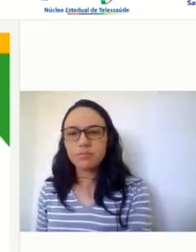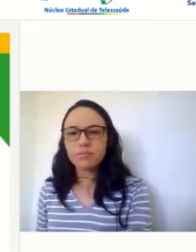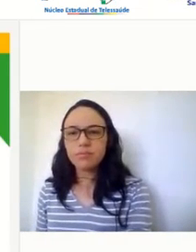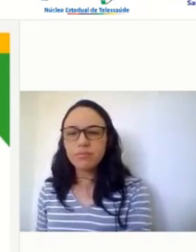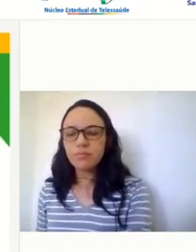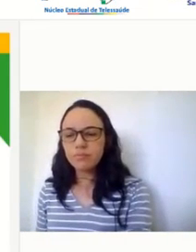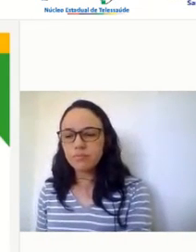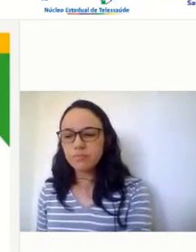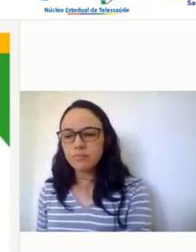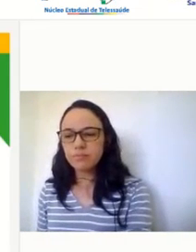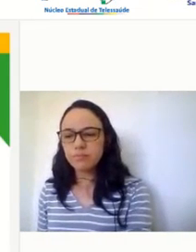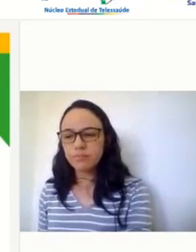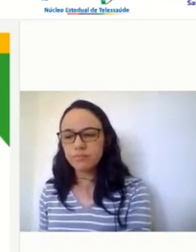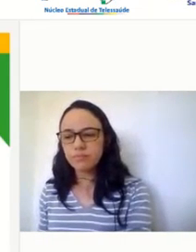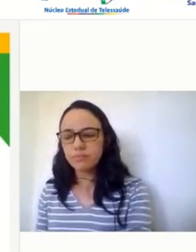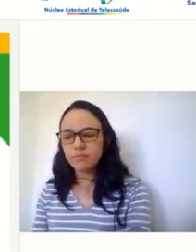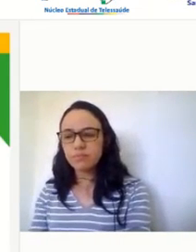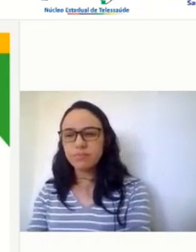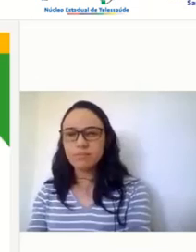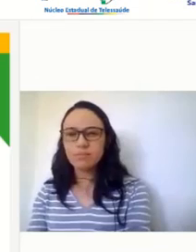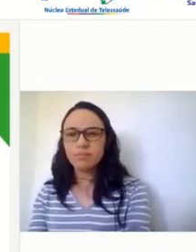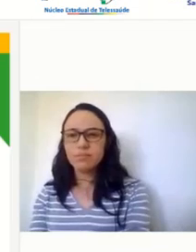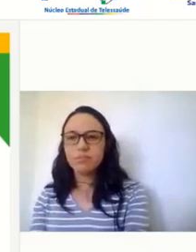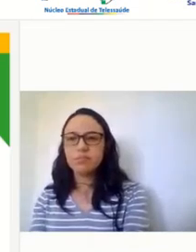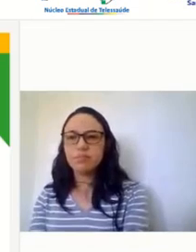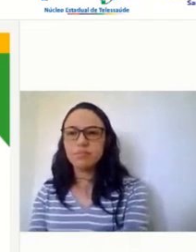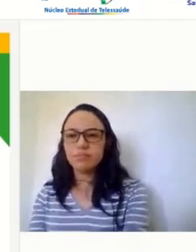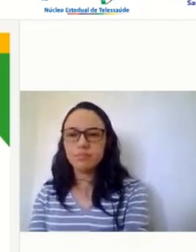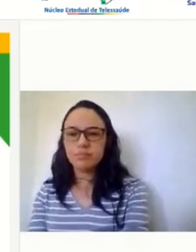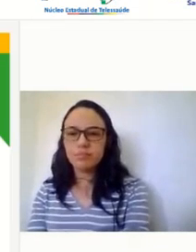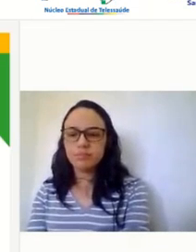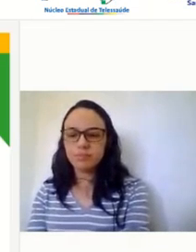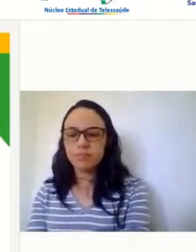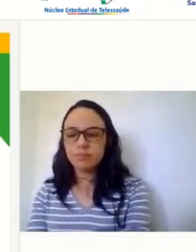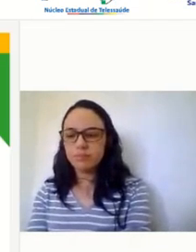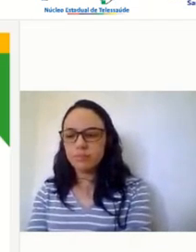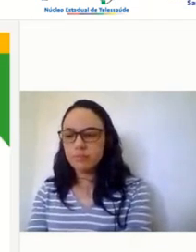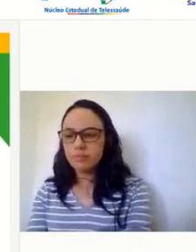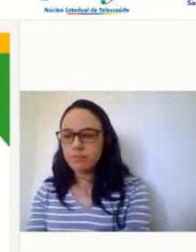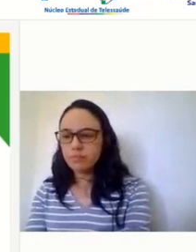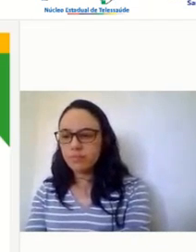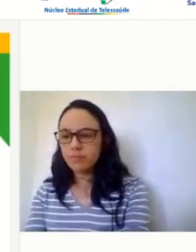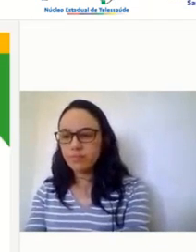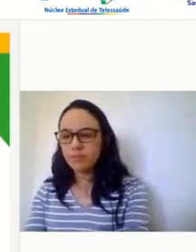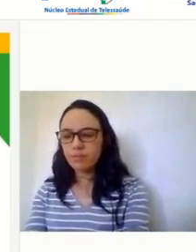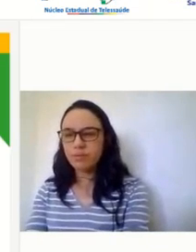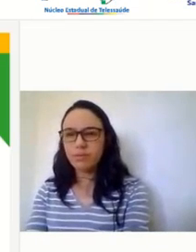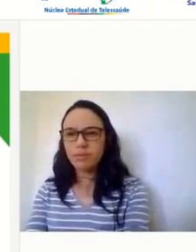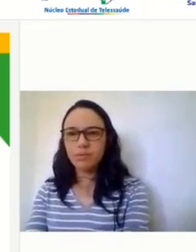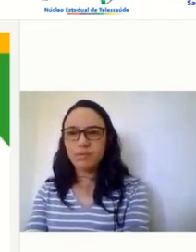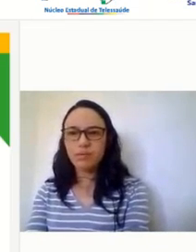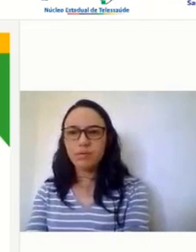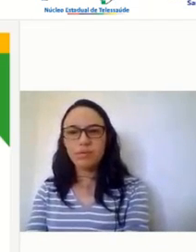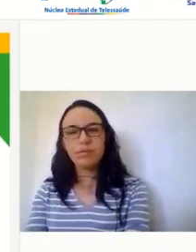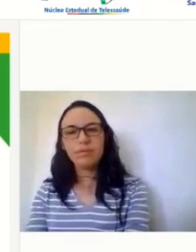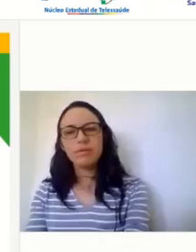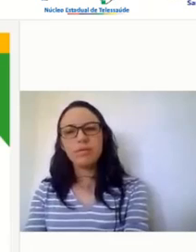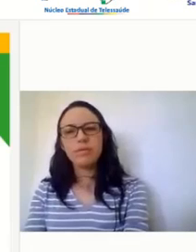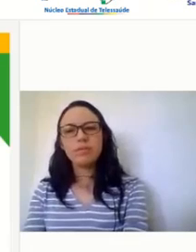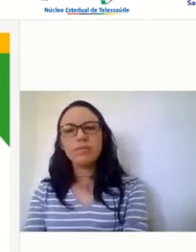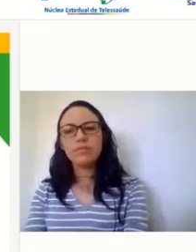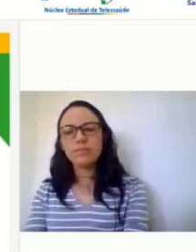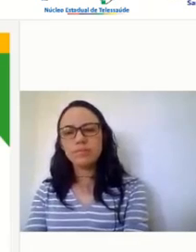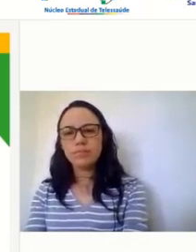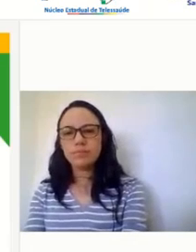companheiro de quarto fofo por assim dizer ele também esteja infectado pelo mesmo microrganismo e nesse